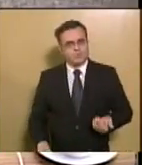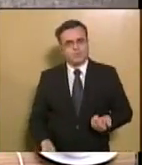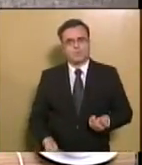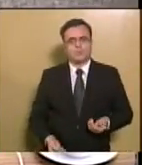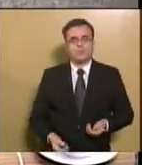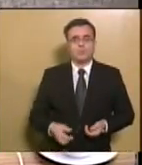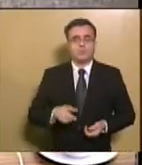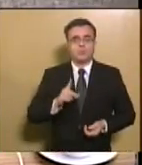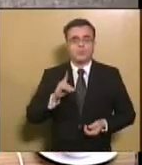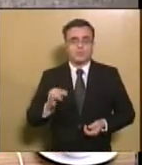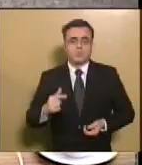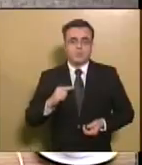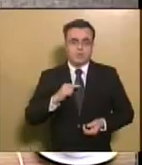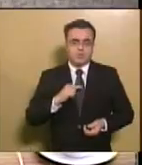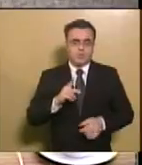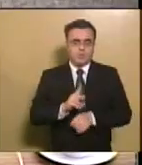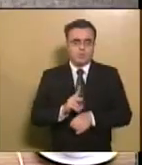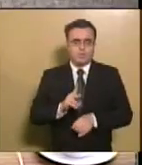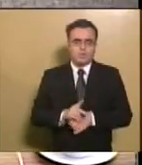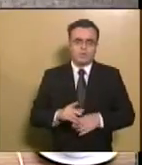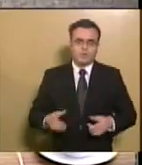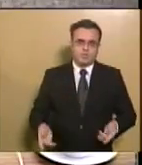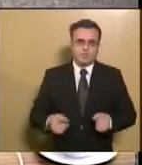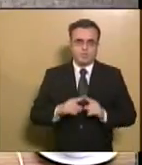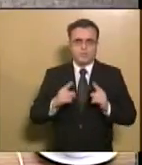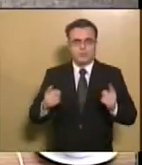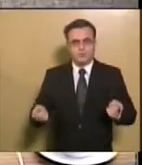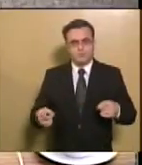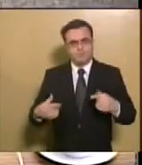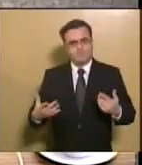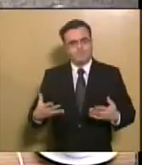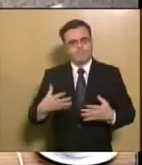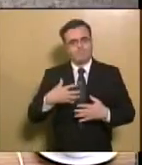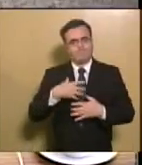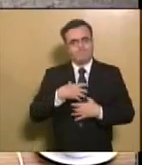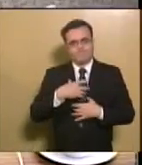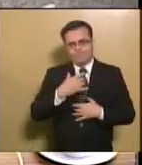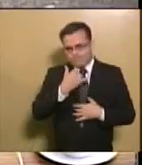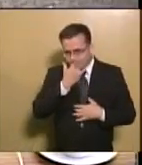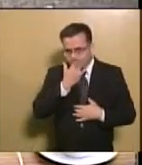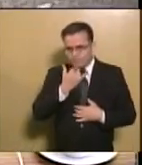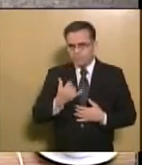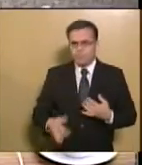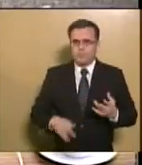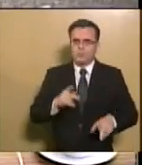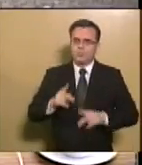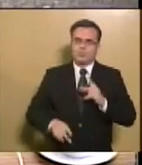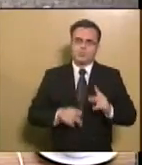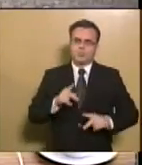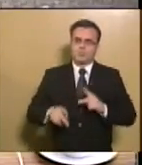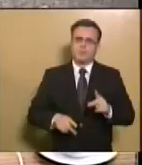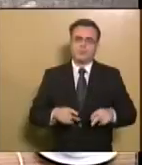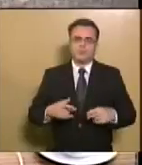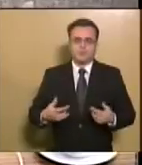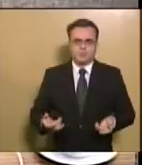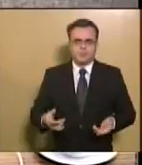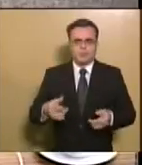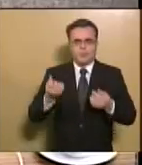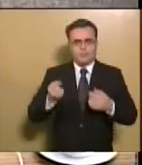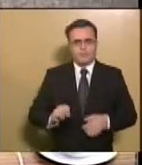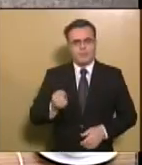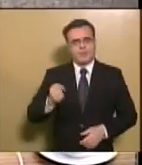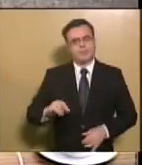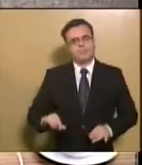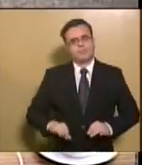o serviço e a assistência não está tendo. Lamentamos profundamente e o sergipano está pagando muito